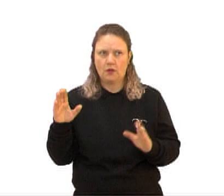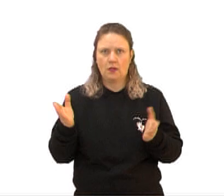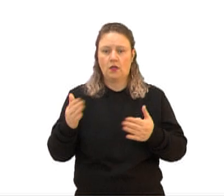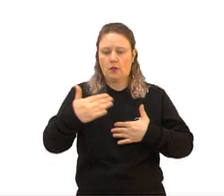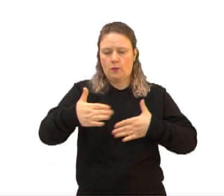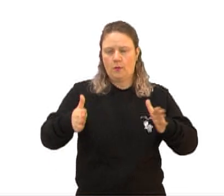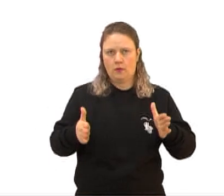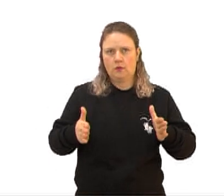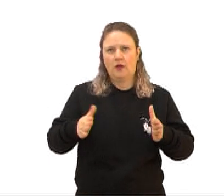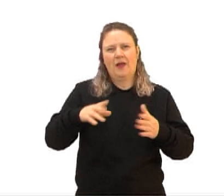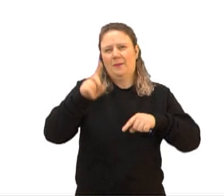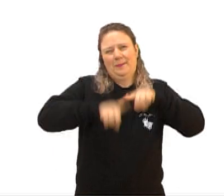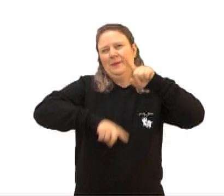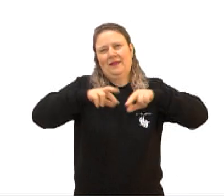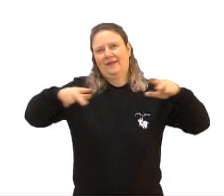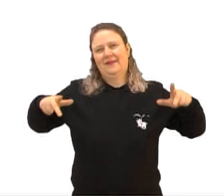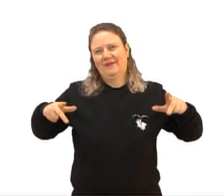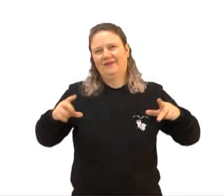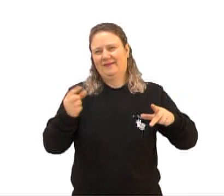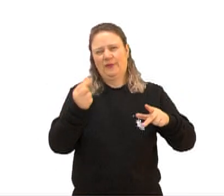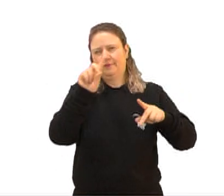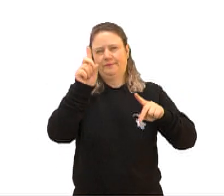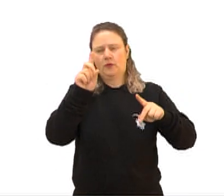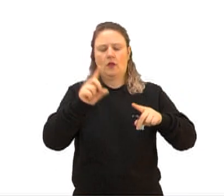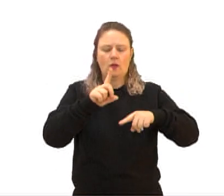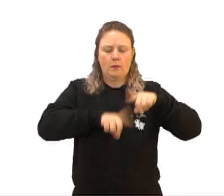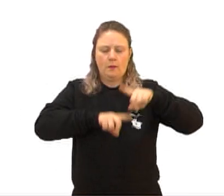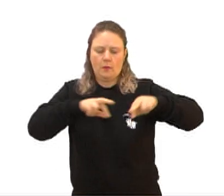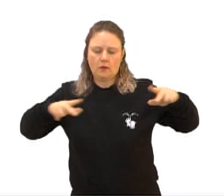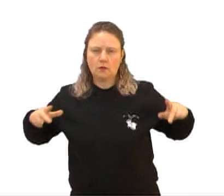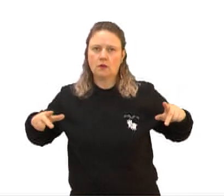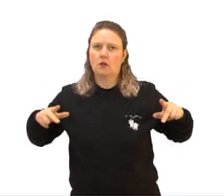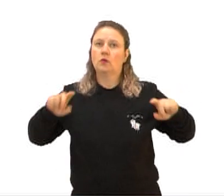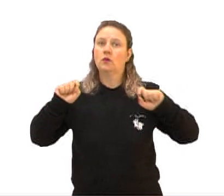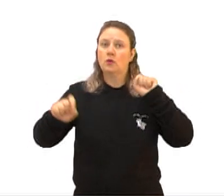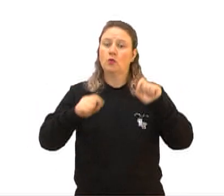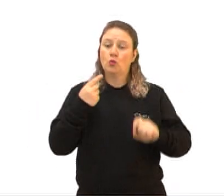2.772. Vou ter um total de gasto aqui de